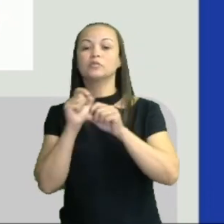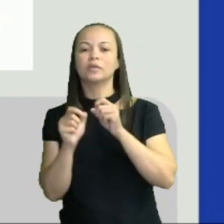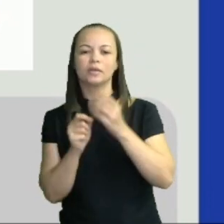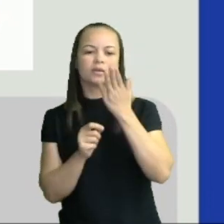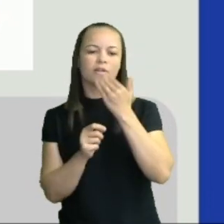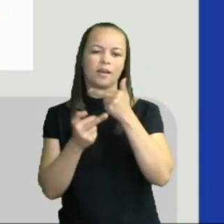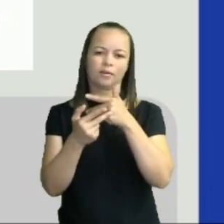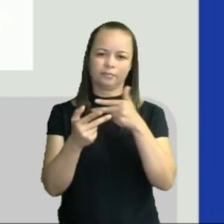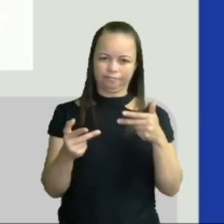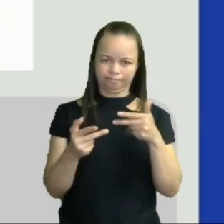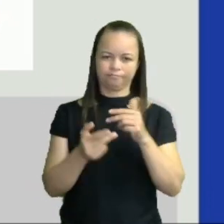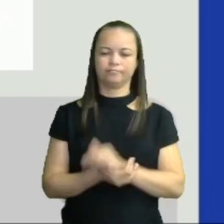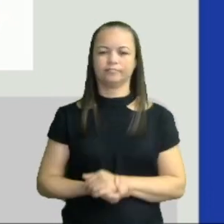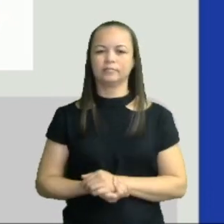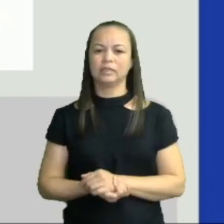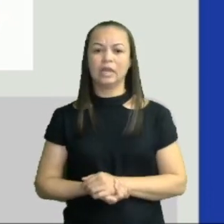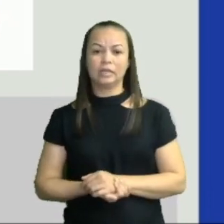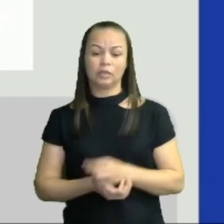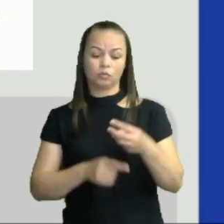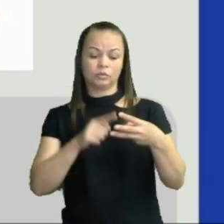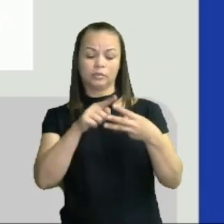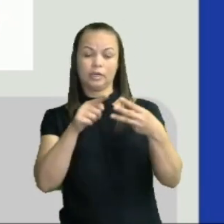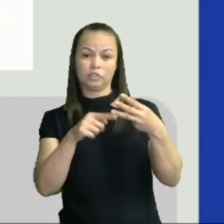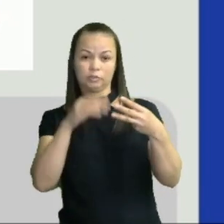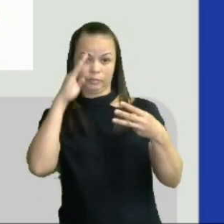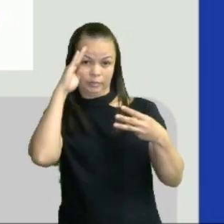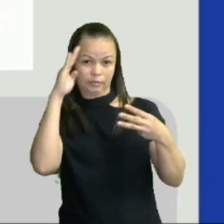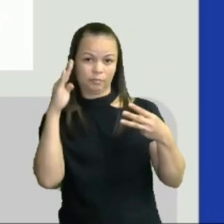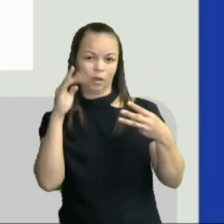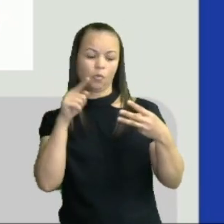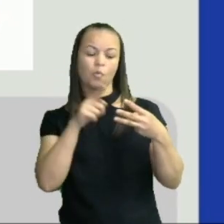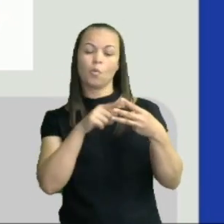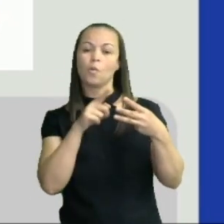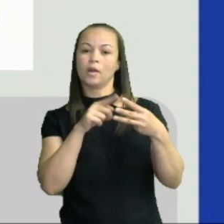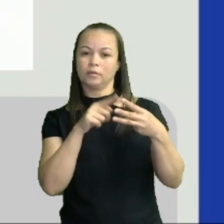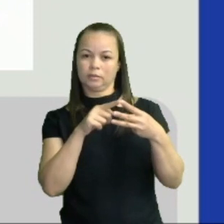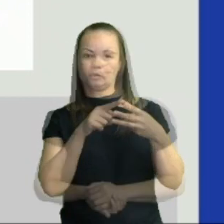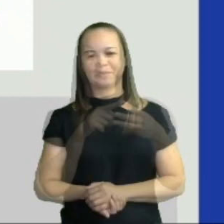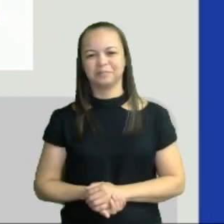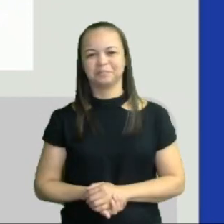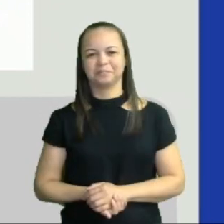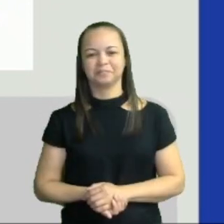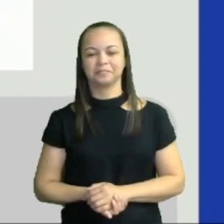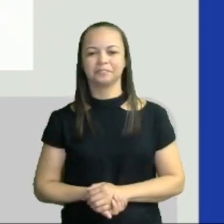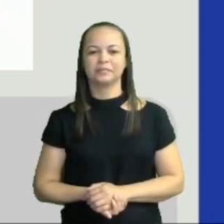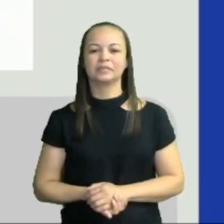E existem 3 tipos principais de alimentos: os alimentos